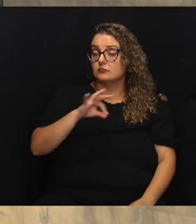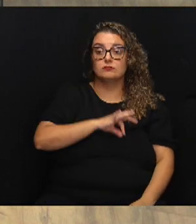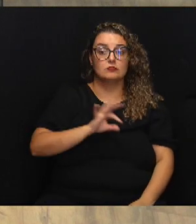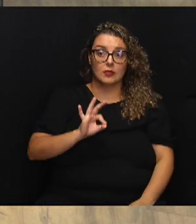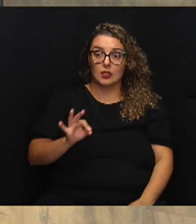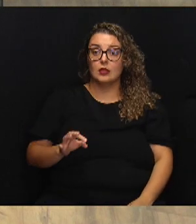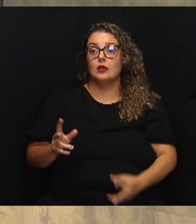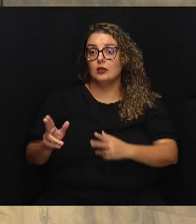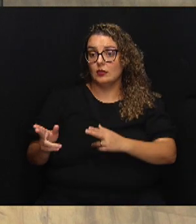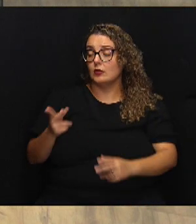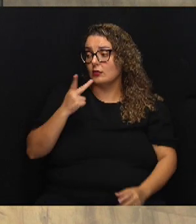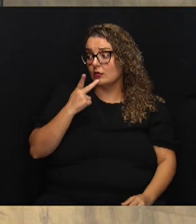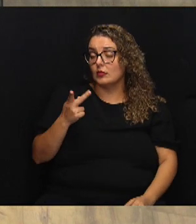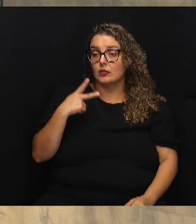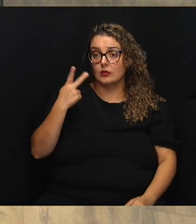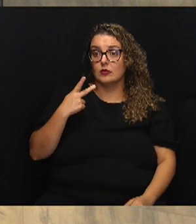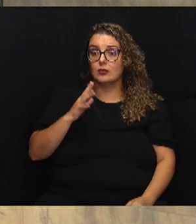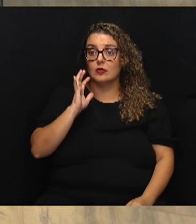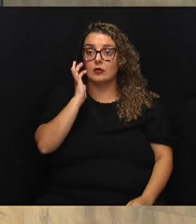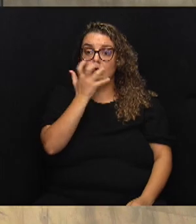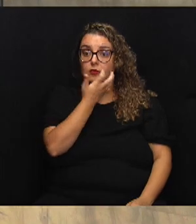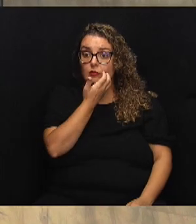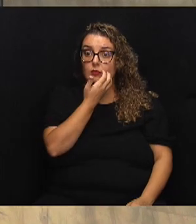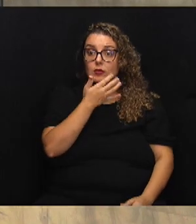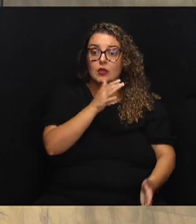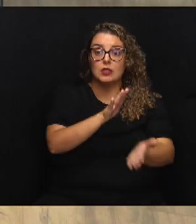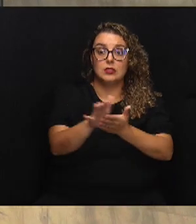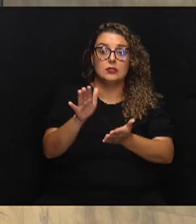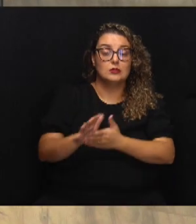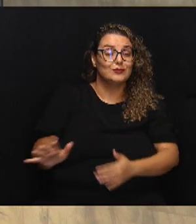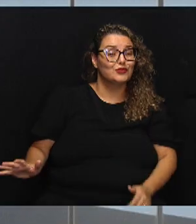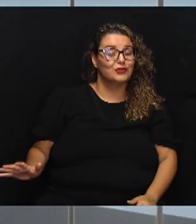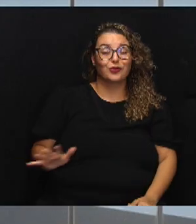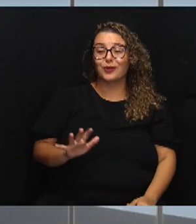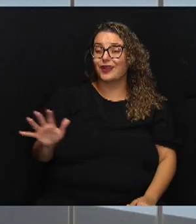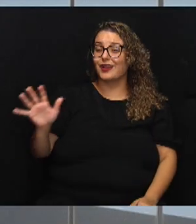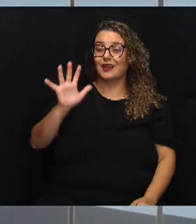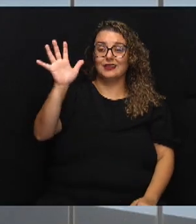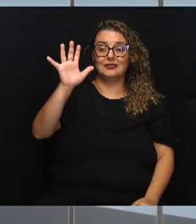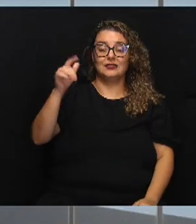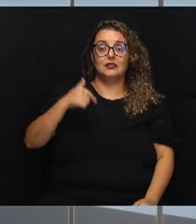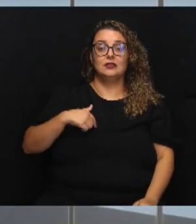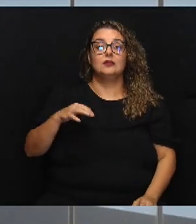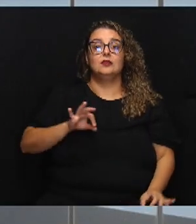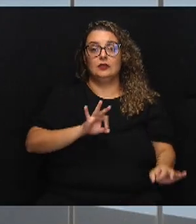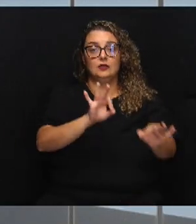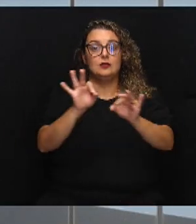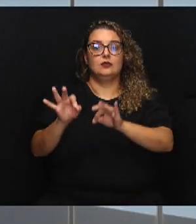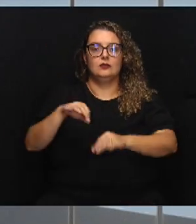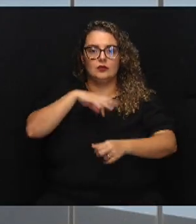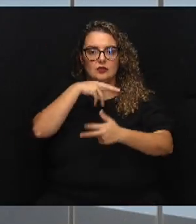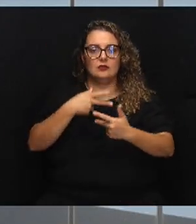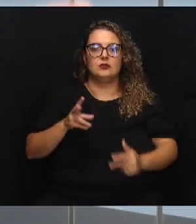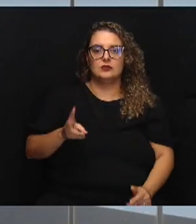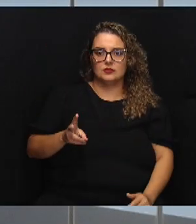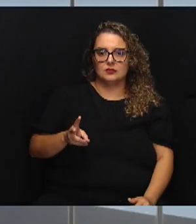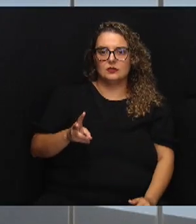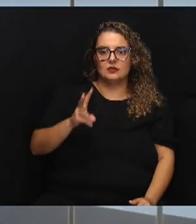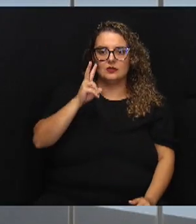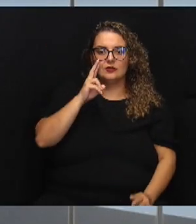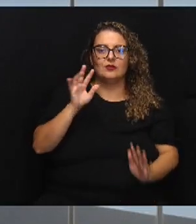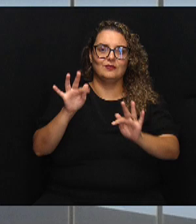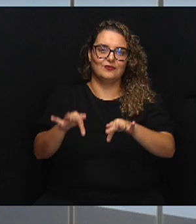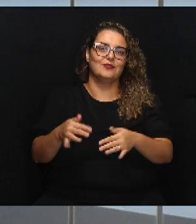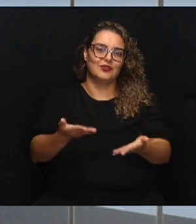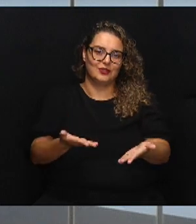bem disse o vereador Herbert, os custos são altíssimos, porque eu costumava acompanhar os animais. Eu sempre gostava de ver o final